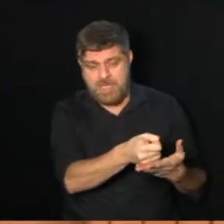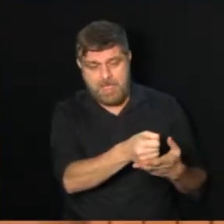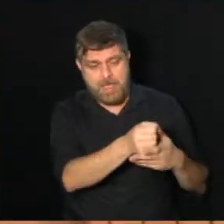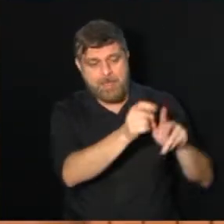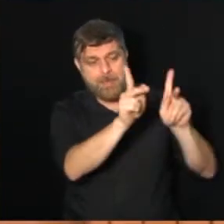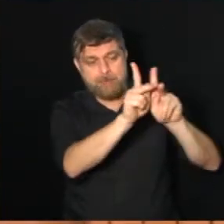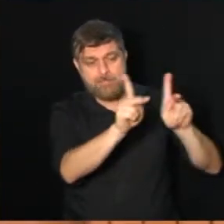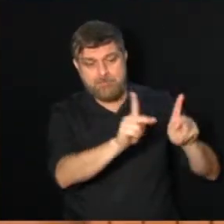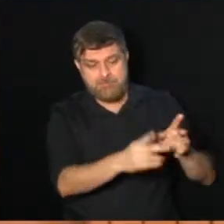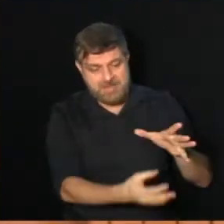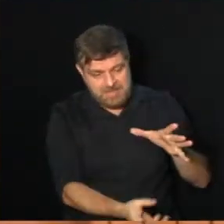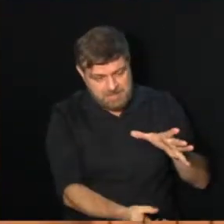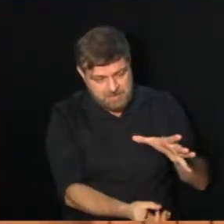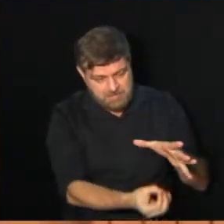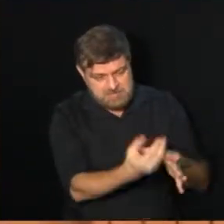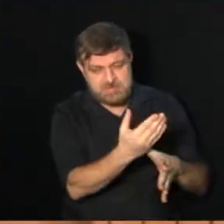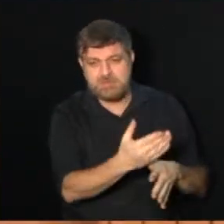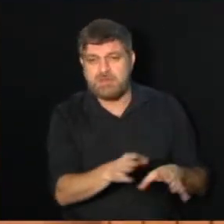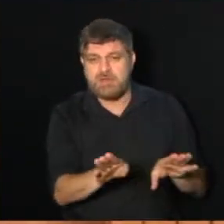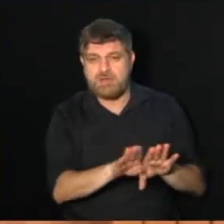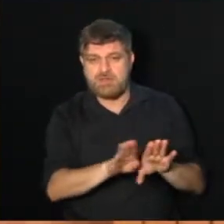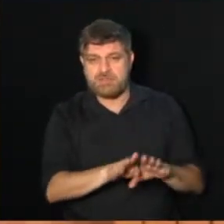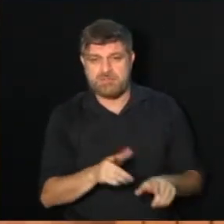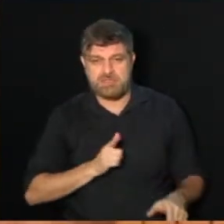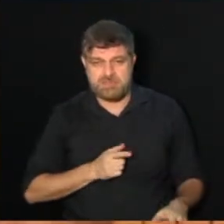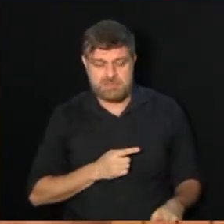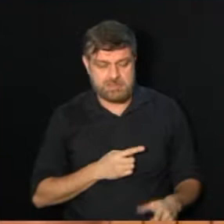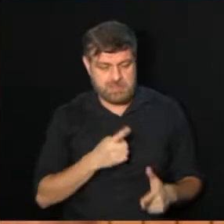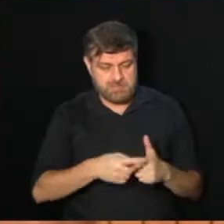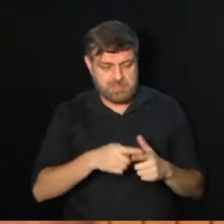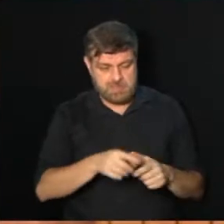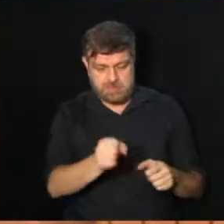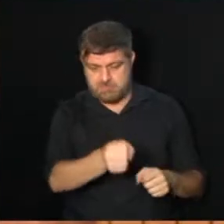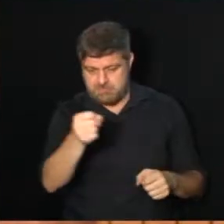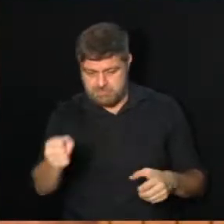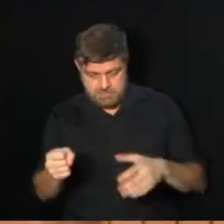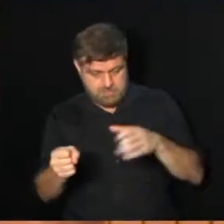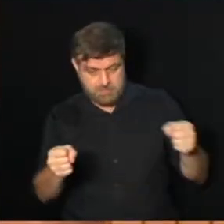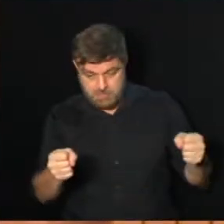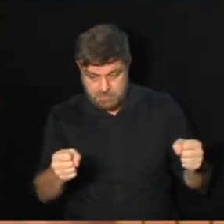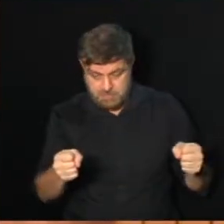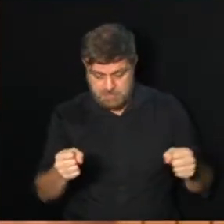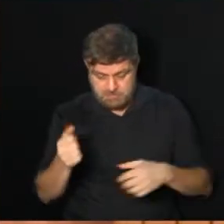paz e com a solução do conflito mediante reconhecimento de erros,